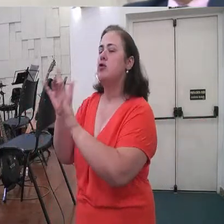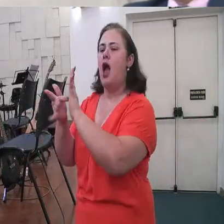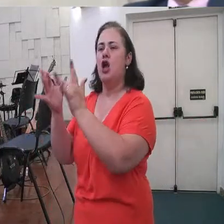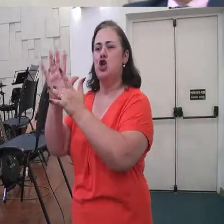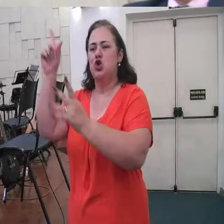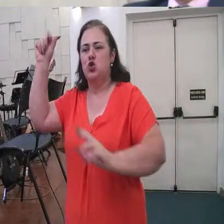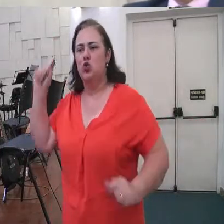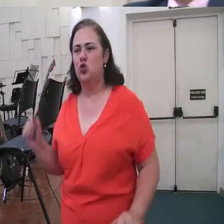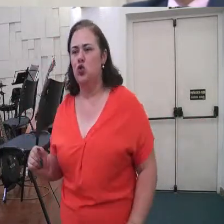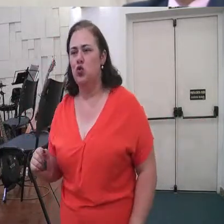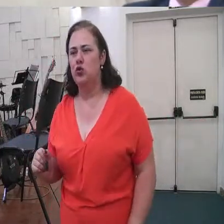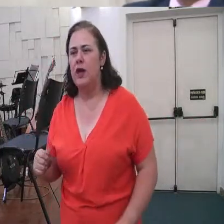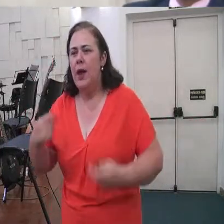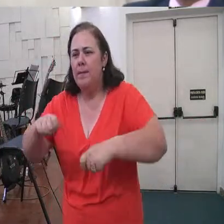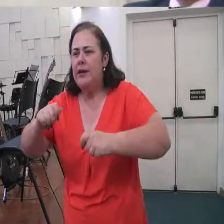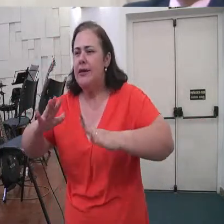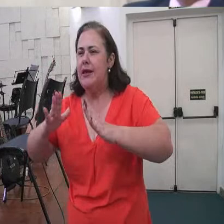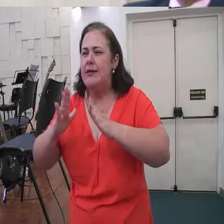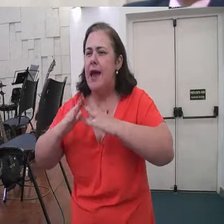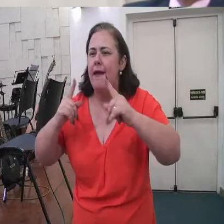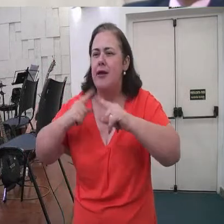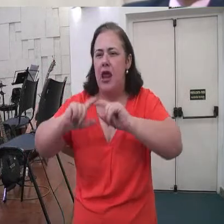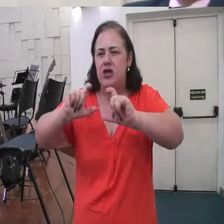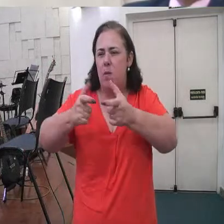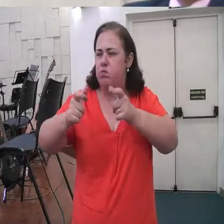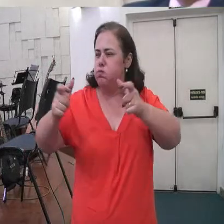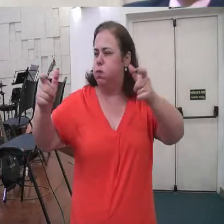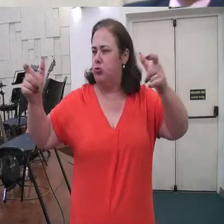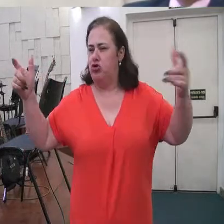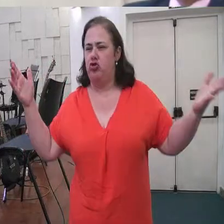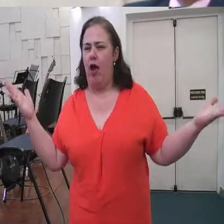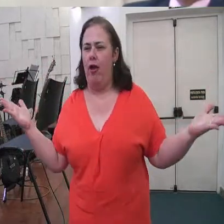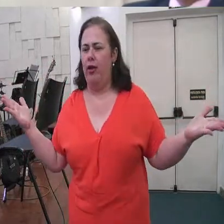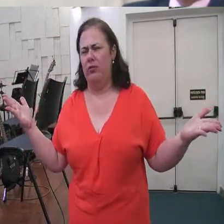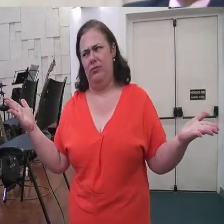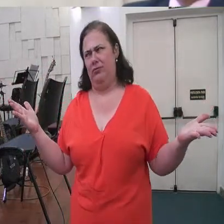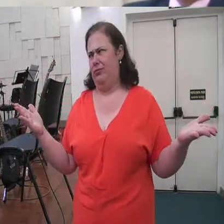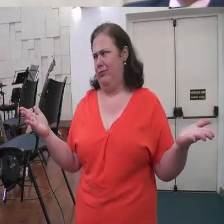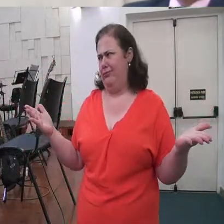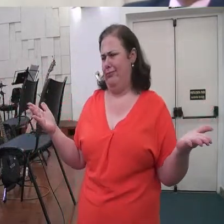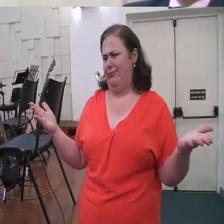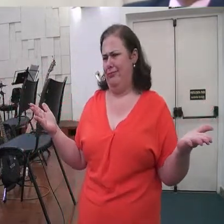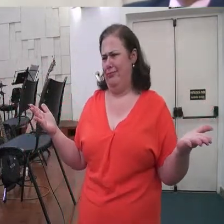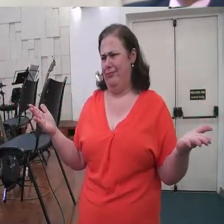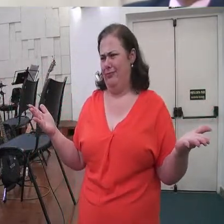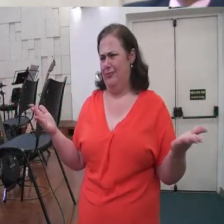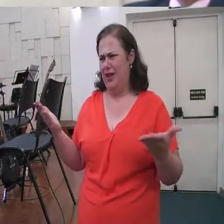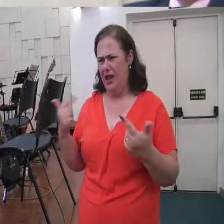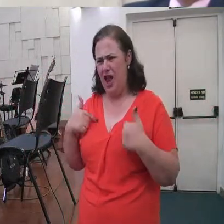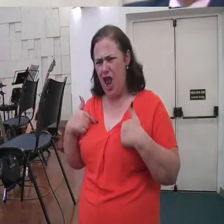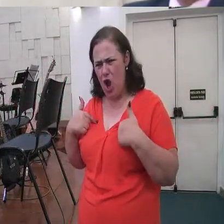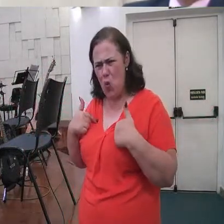Vale tudo, né? Aí eu me lembrei de uma frase de Paul Washer. Paul Washer diz o seguinte: